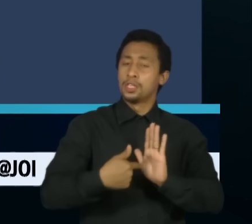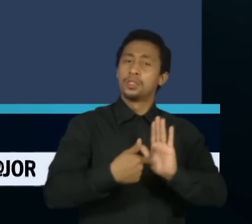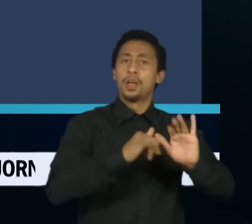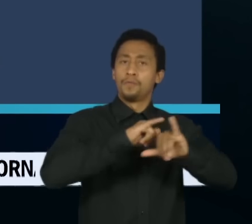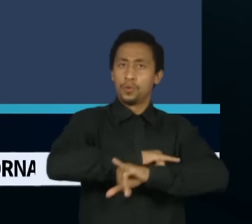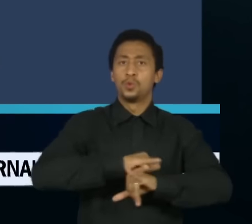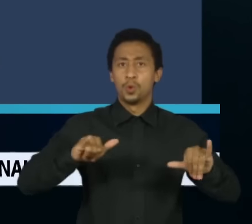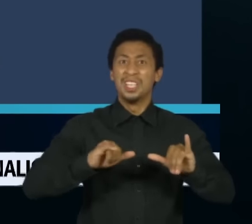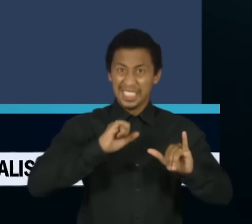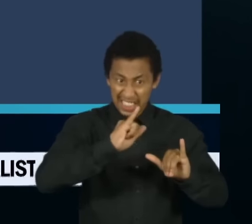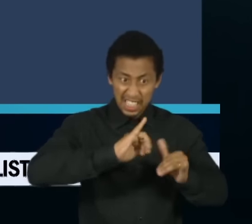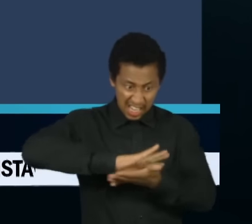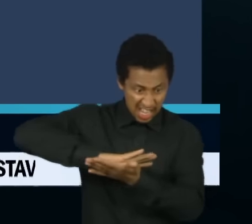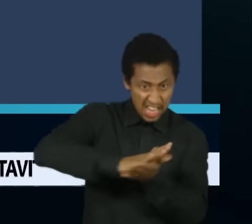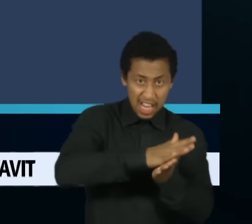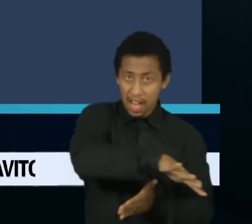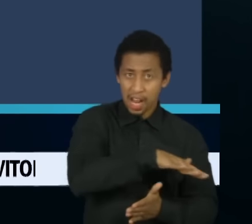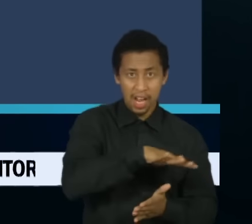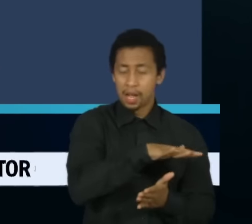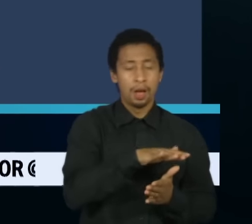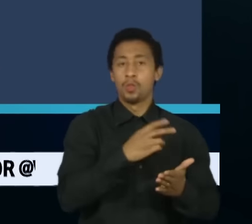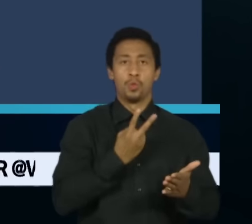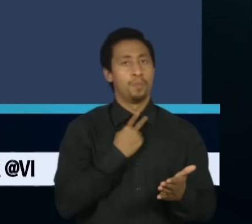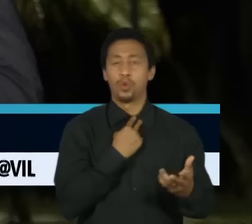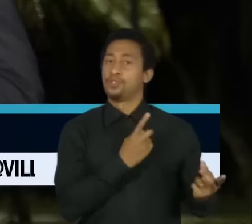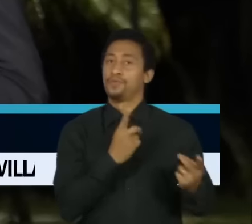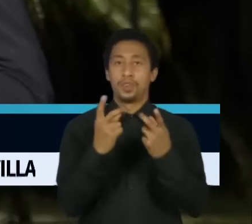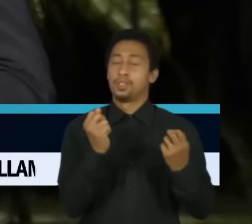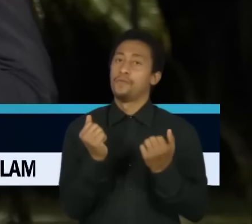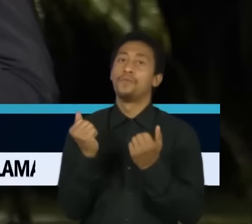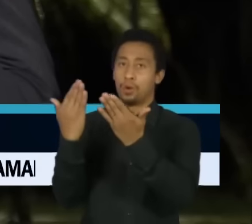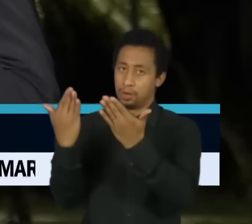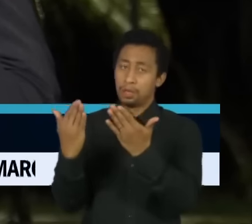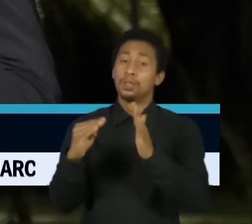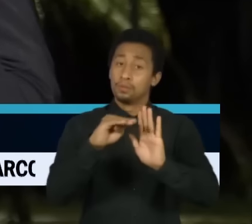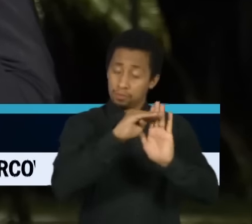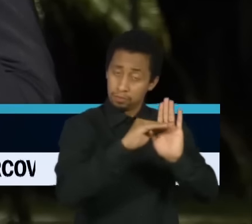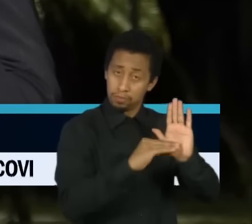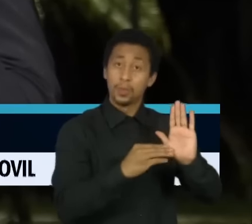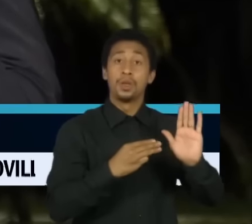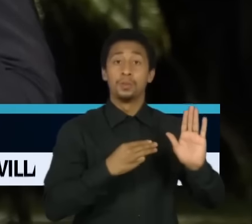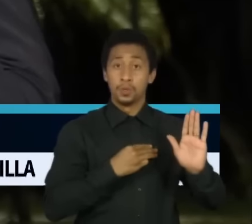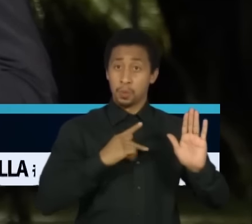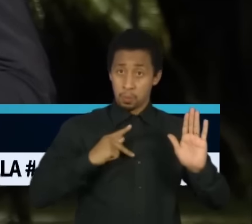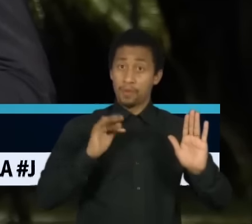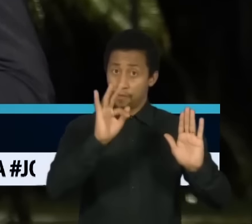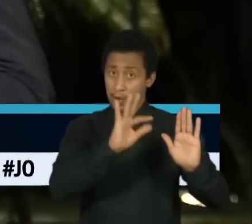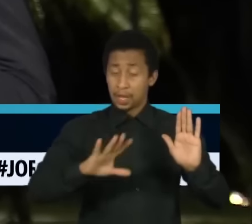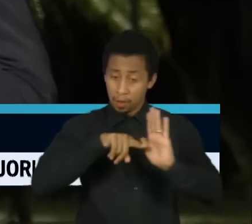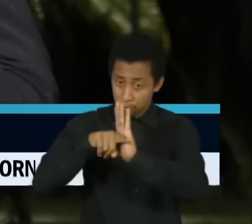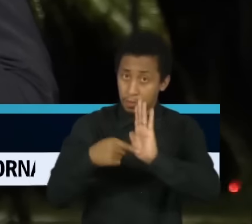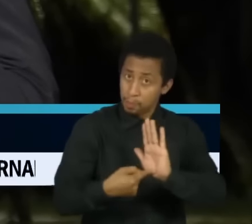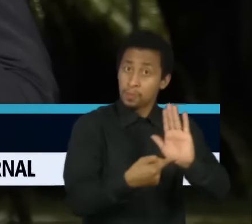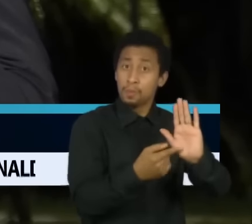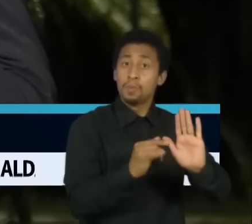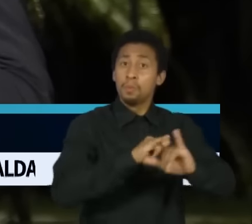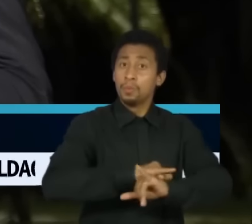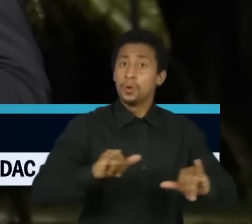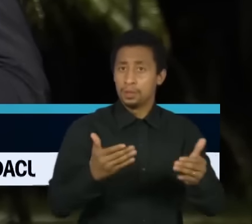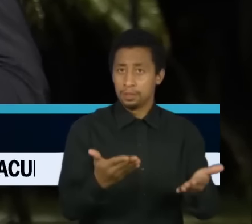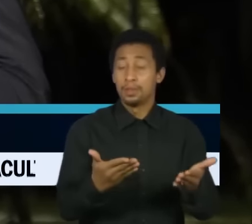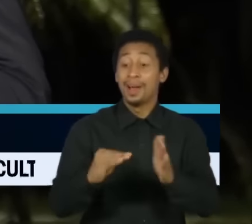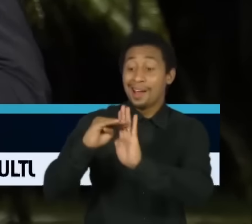e com o protocolo de monitoramento do Ministério Público Federal. As denúncias colocam ainda mais pressão no Brasil para endurecer as